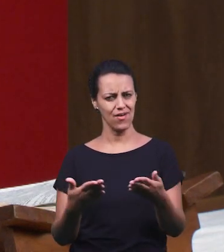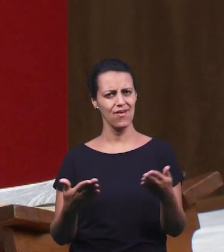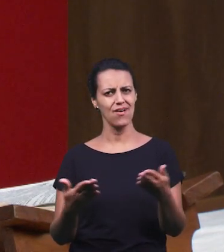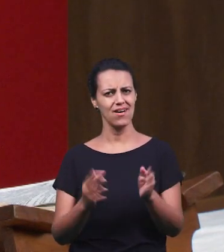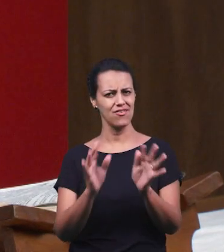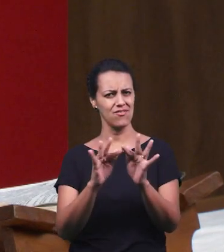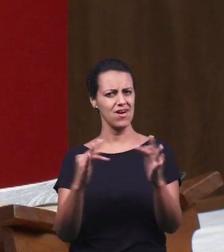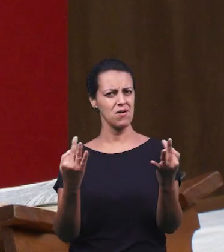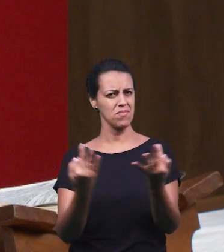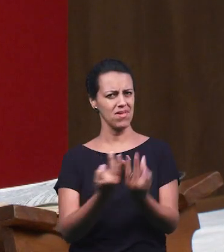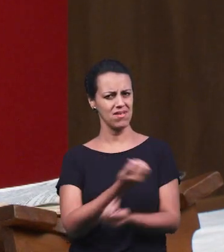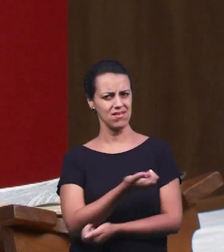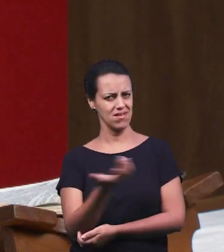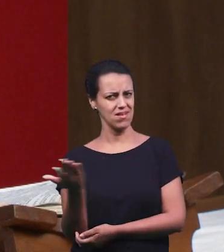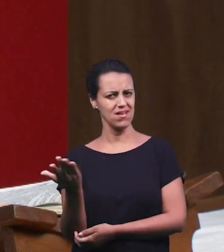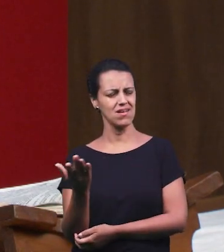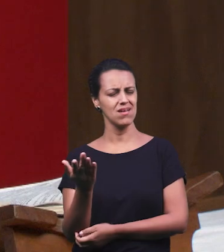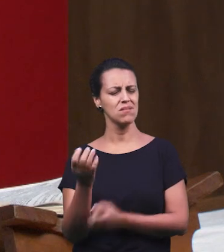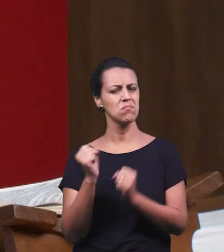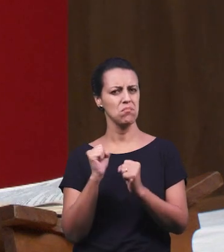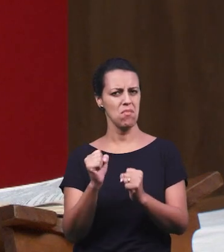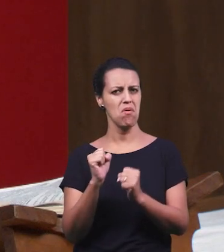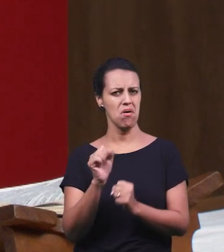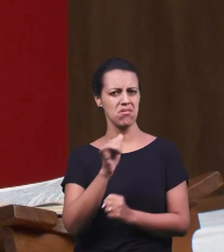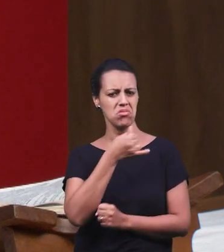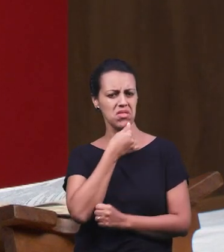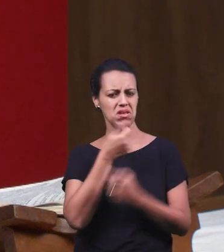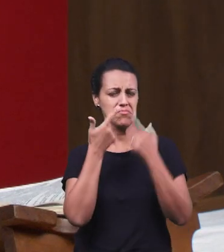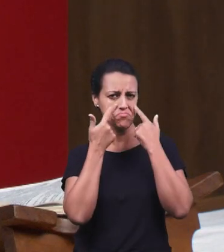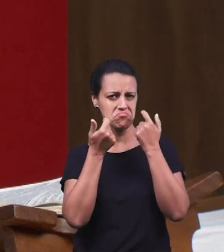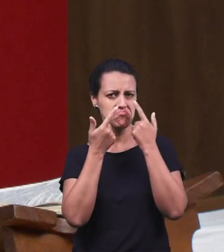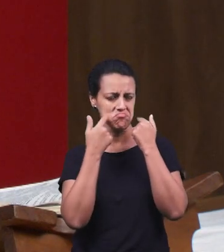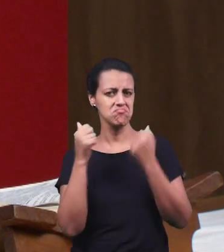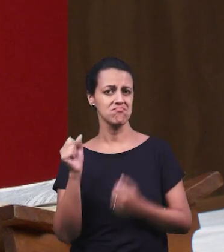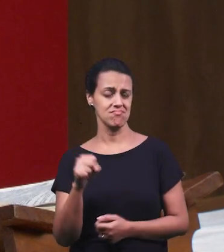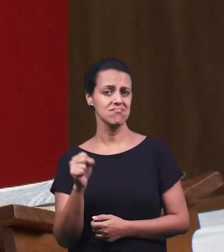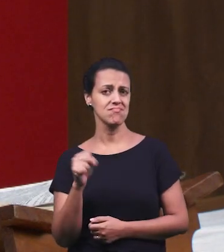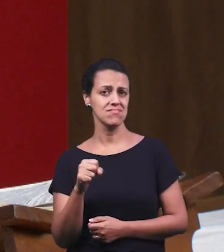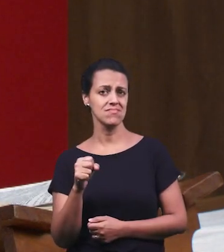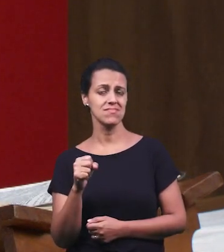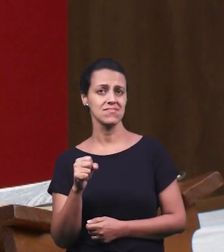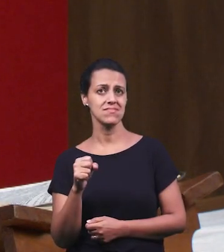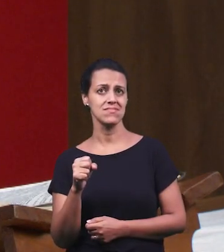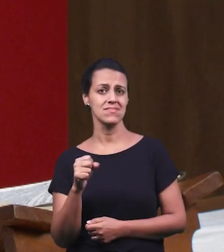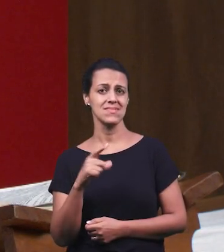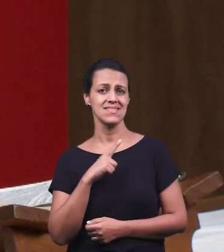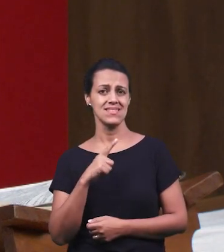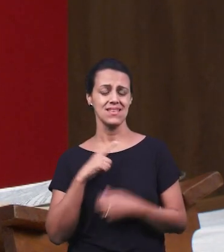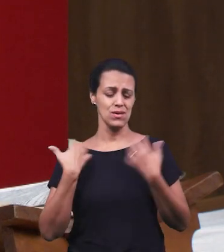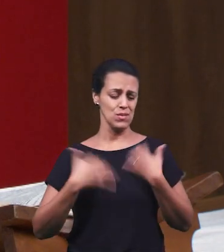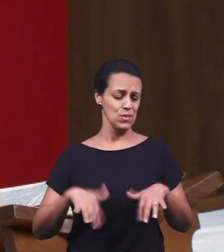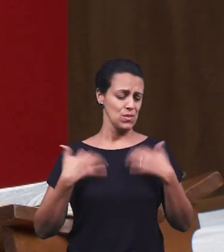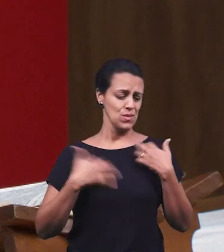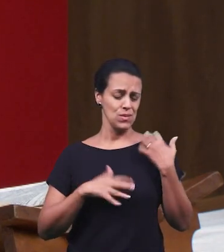lágrimas. Nós vivemos dias em que há aflição em muitos lares.